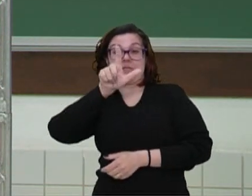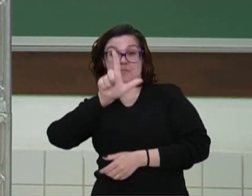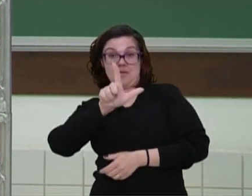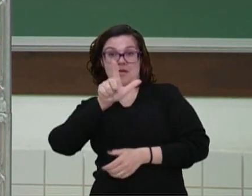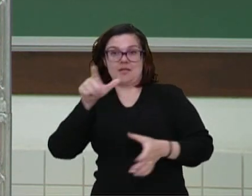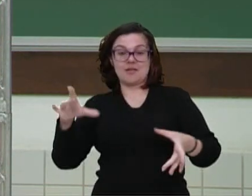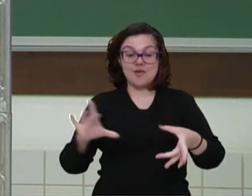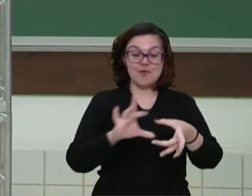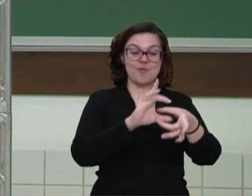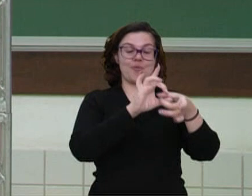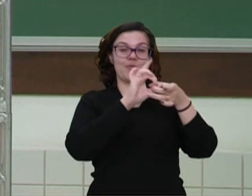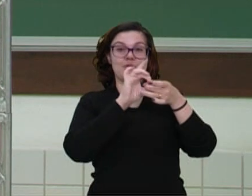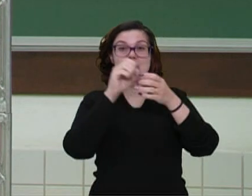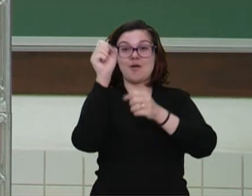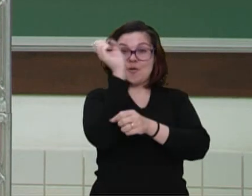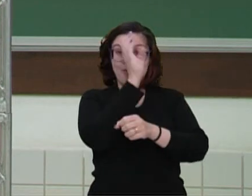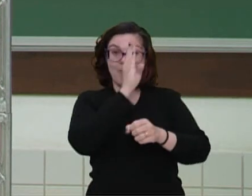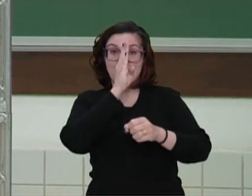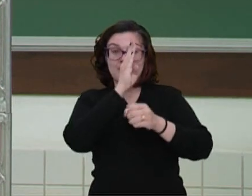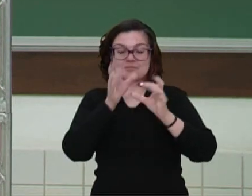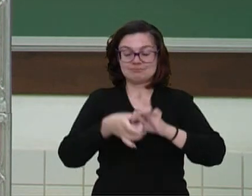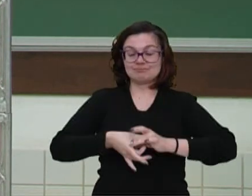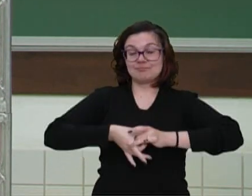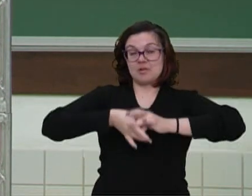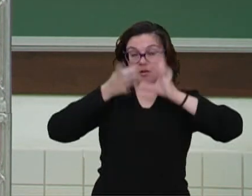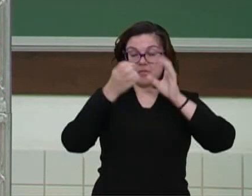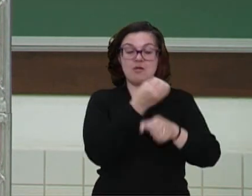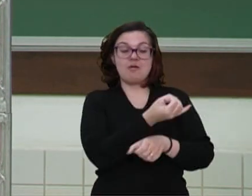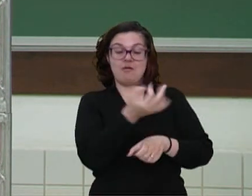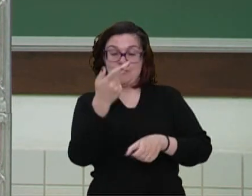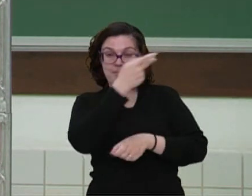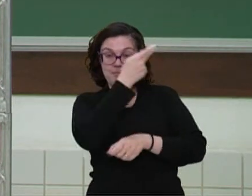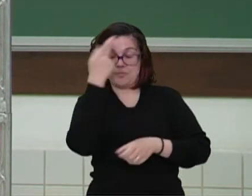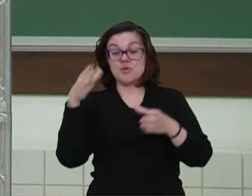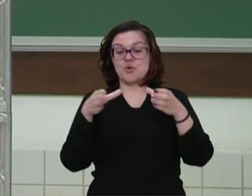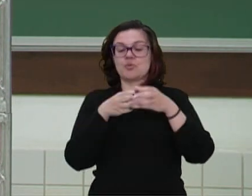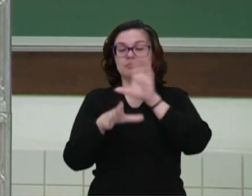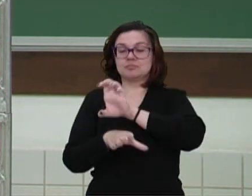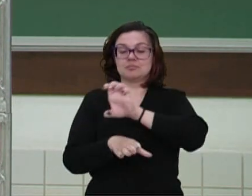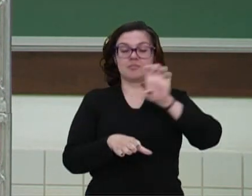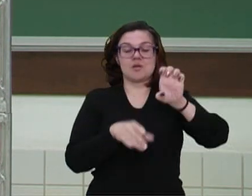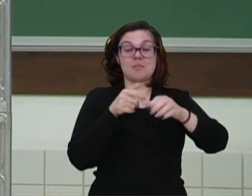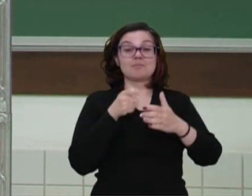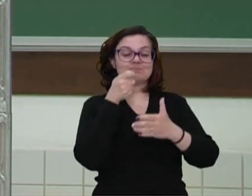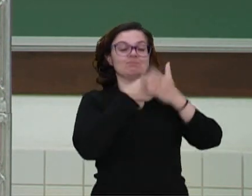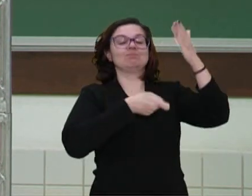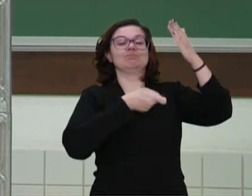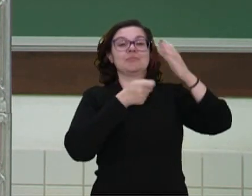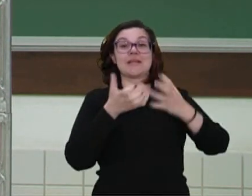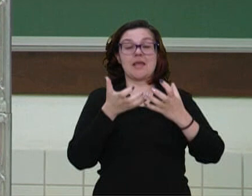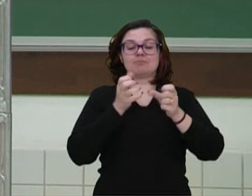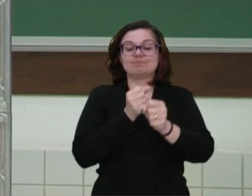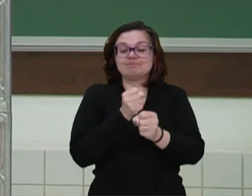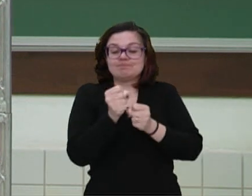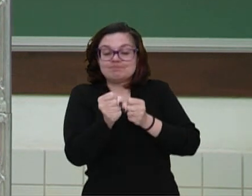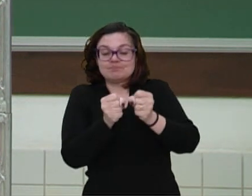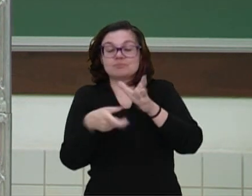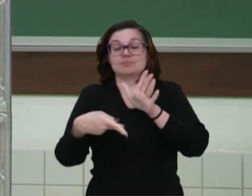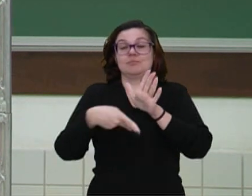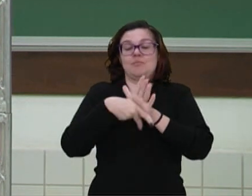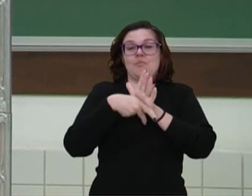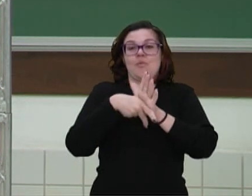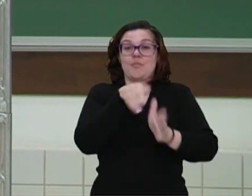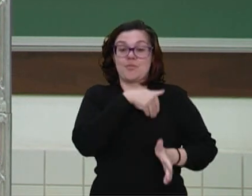Nacional Libertadora, em particular alguns membros da esquerda mais radical, que pretendiam controlar o governo por